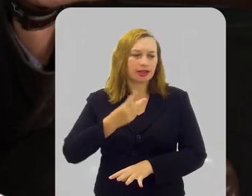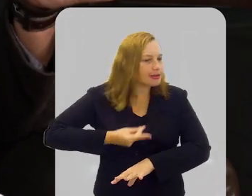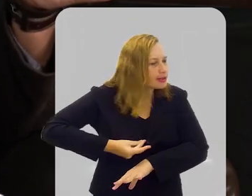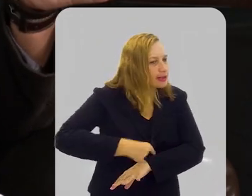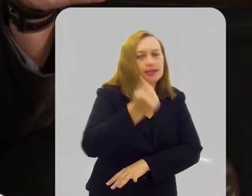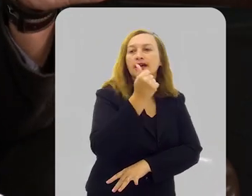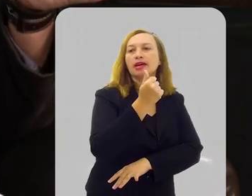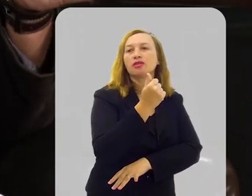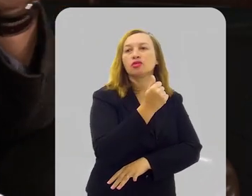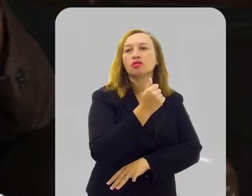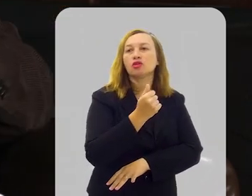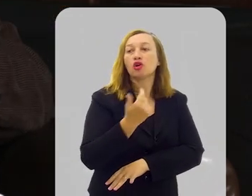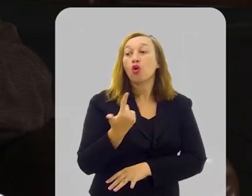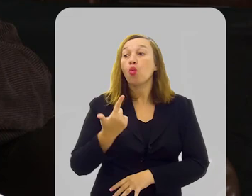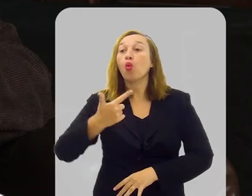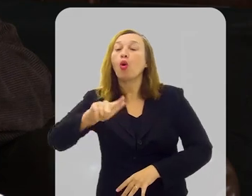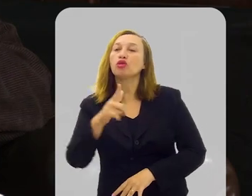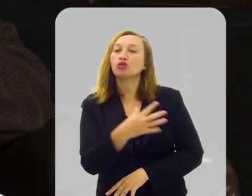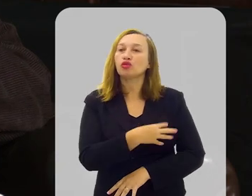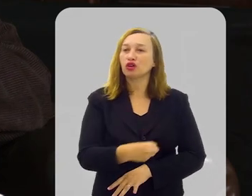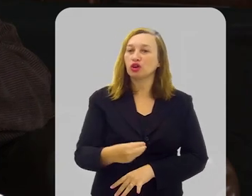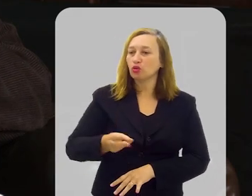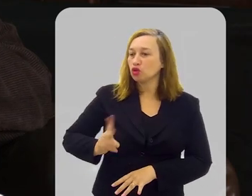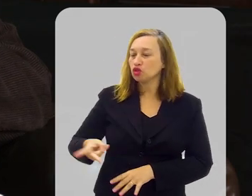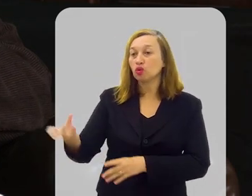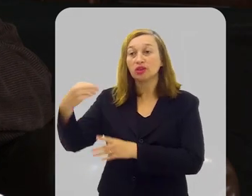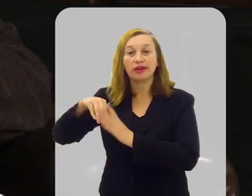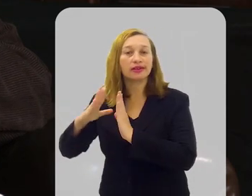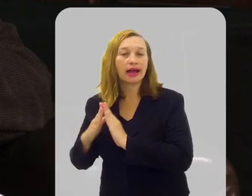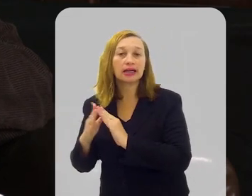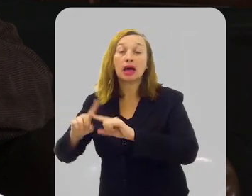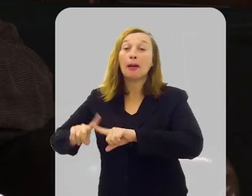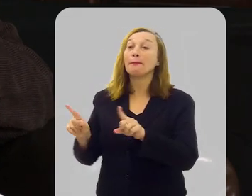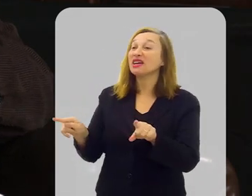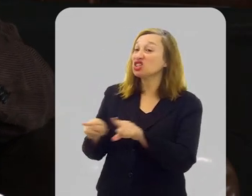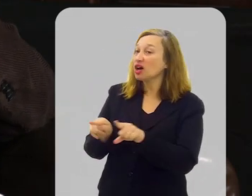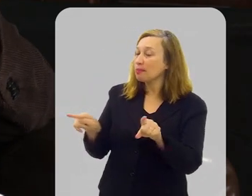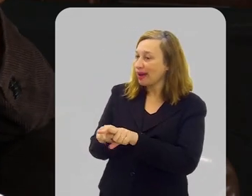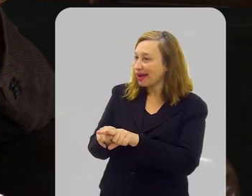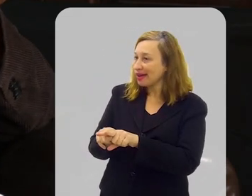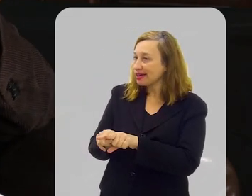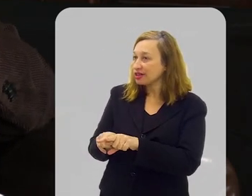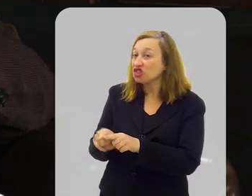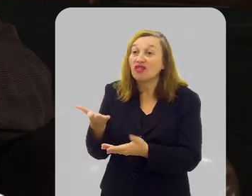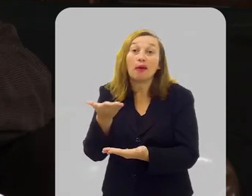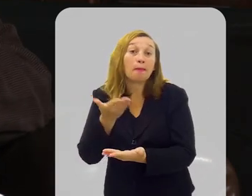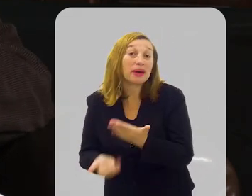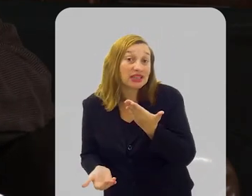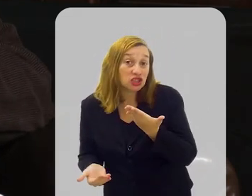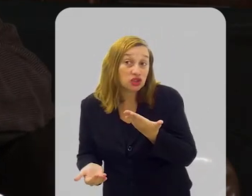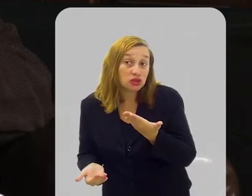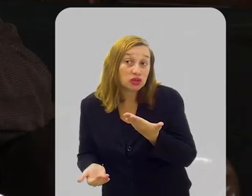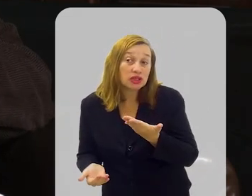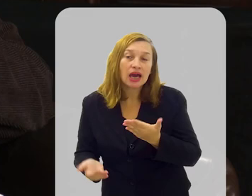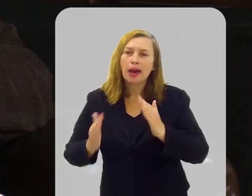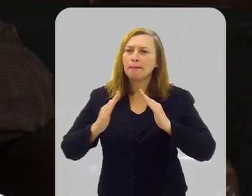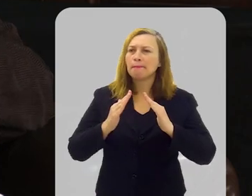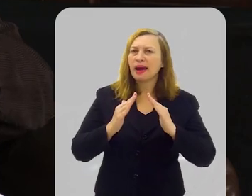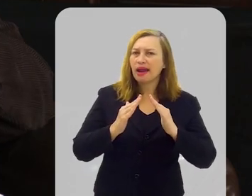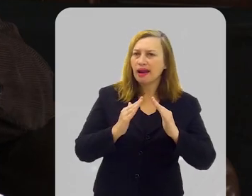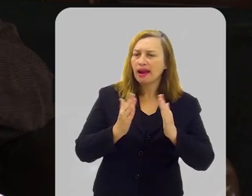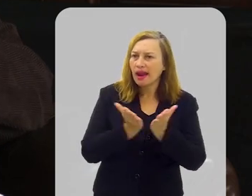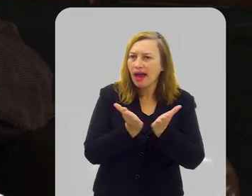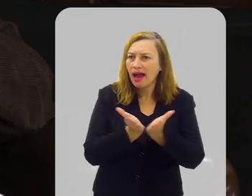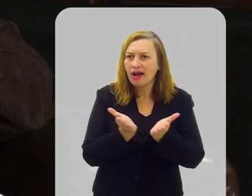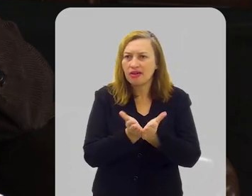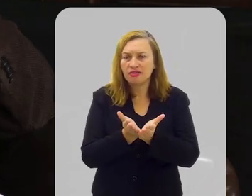e meteu o pé. O outro filho ficou, mas ele também estava perdido. A Bíblia diz que